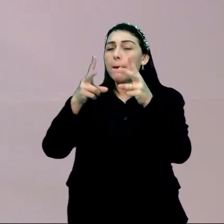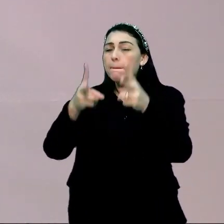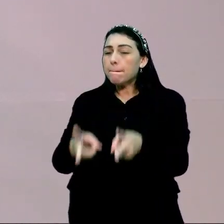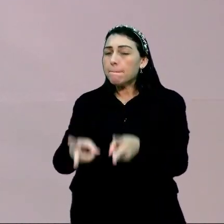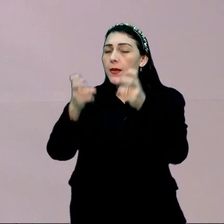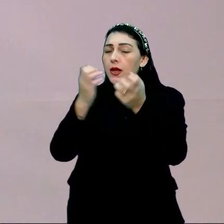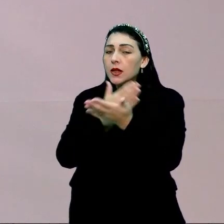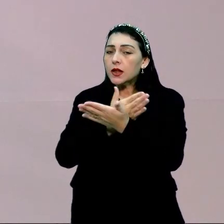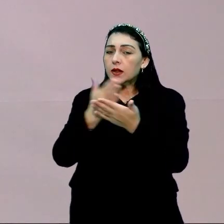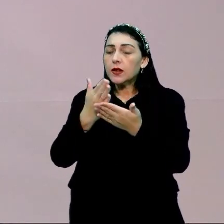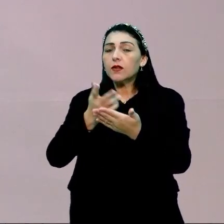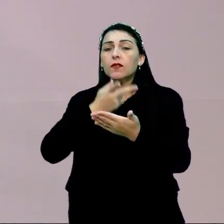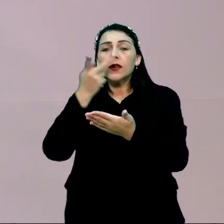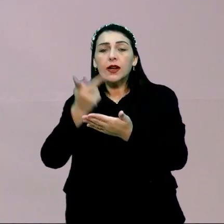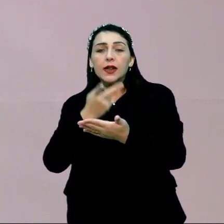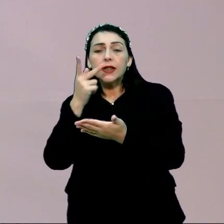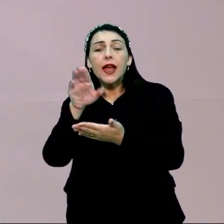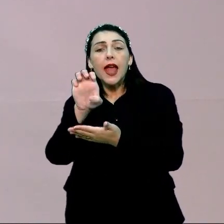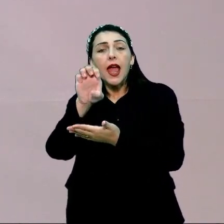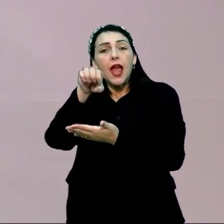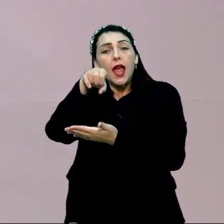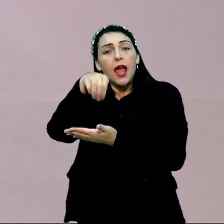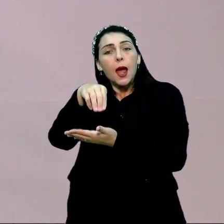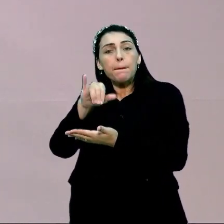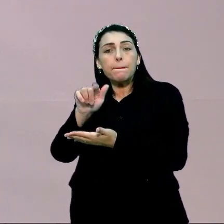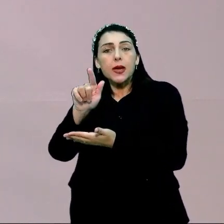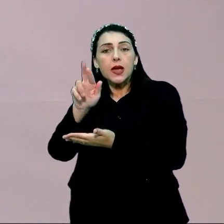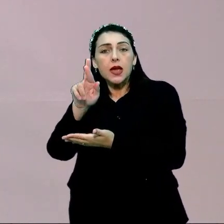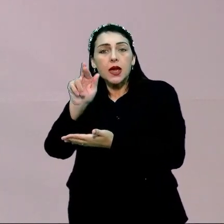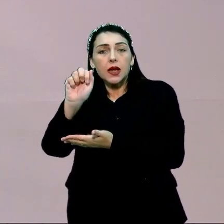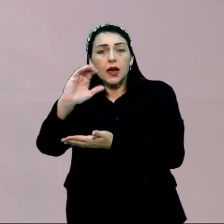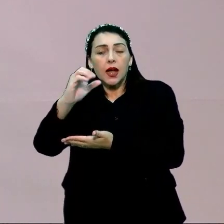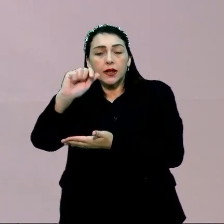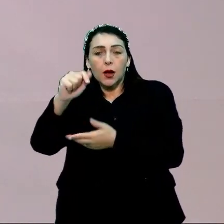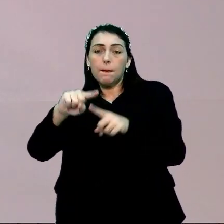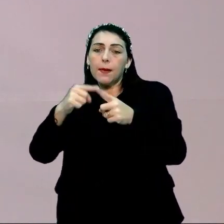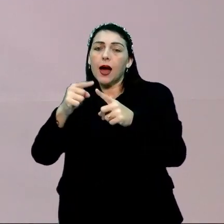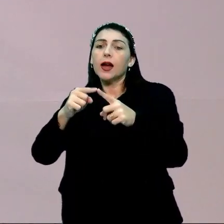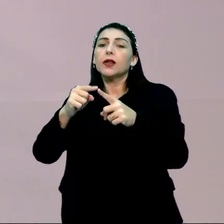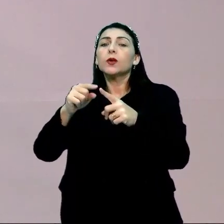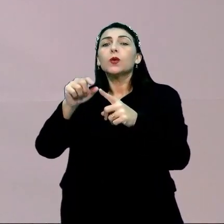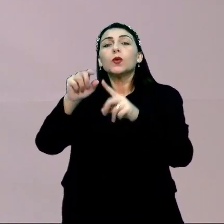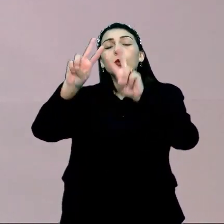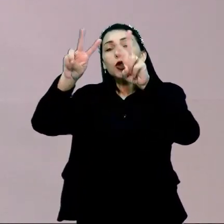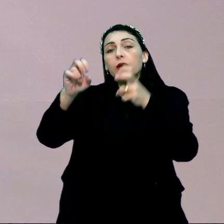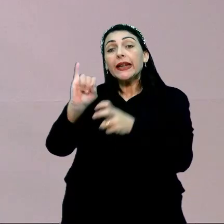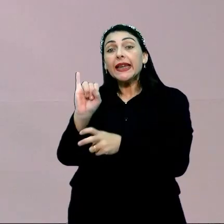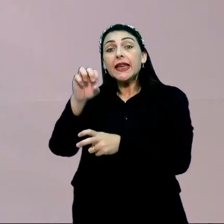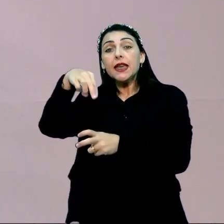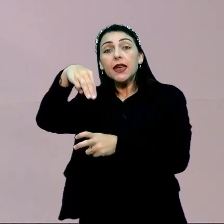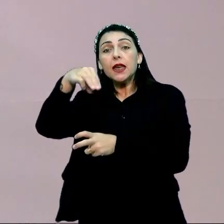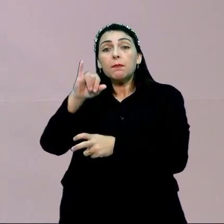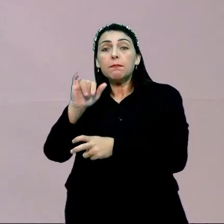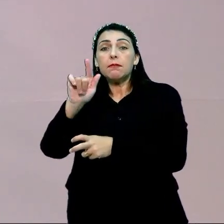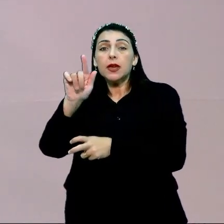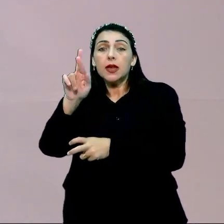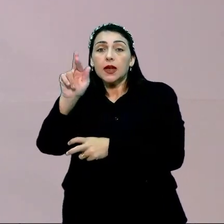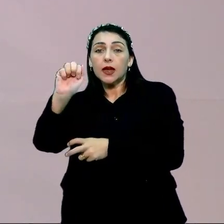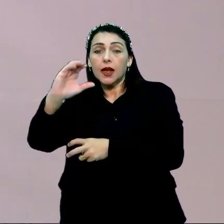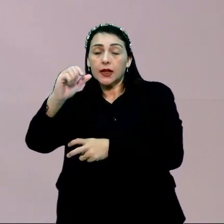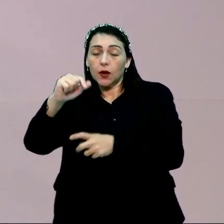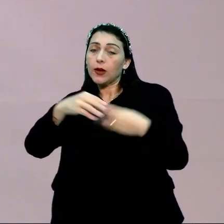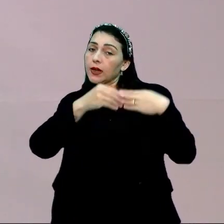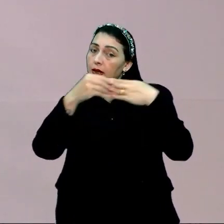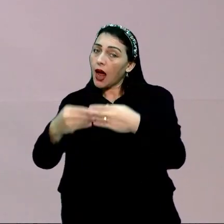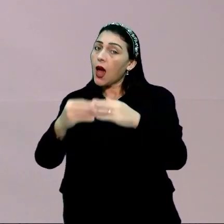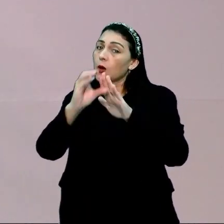que ele inicia o texto falando de emigração, mas o título dele fala de imigração. E aí ele traz o conceito do